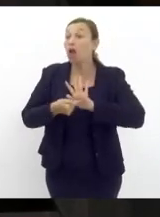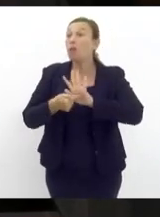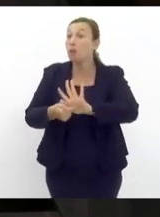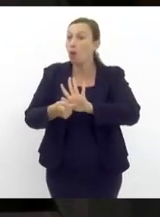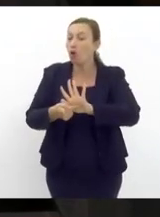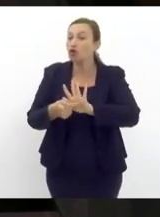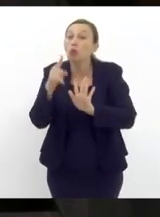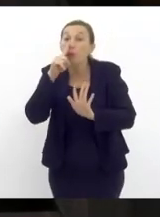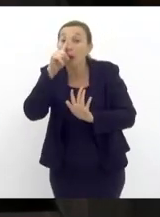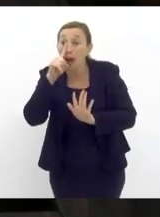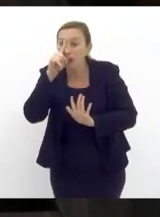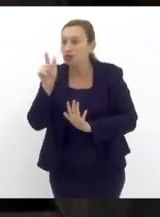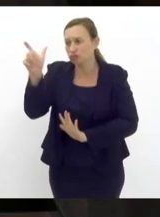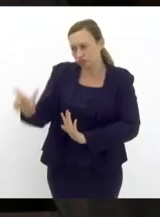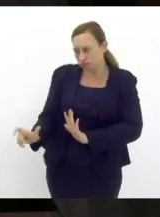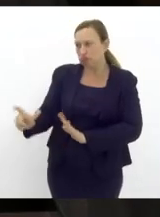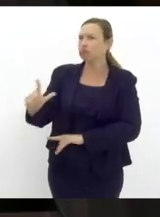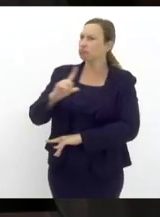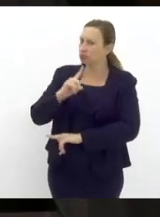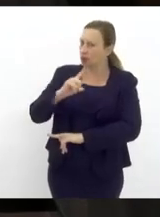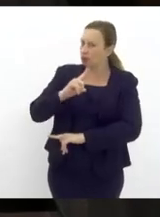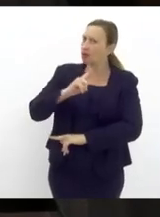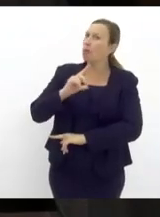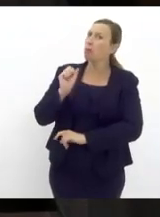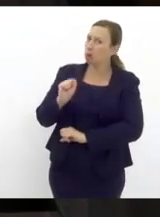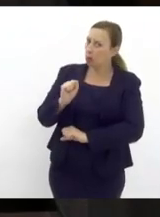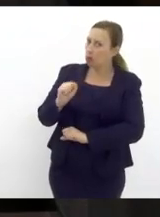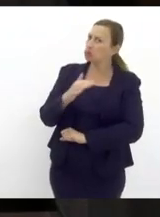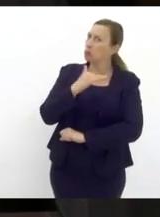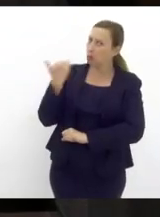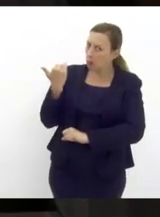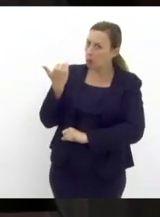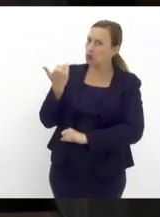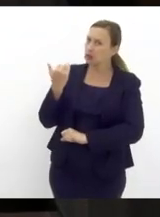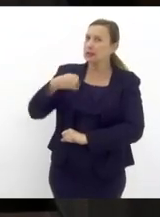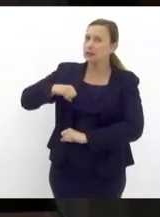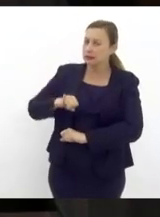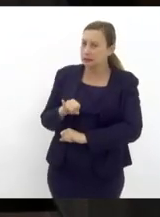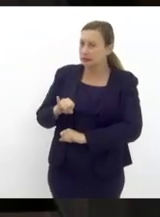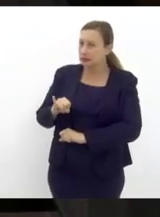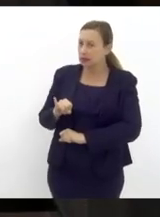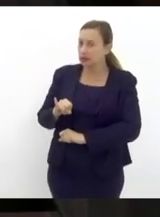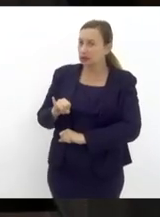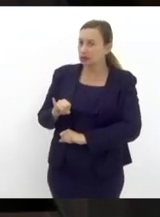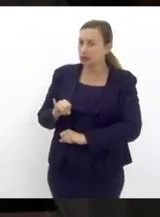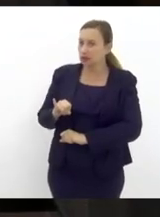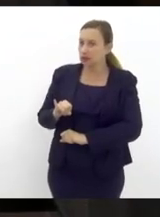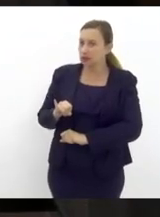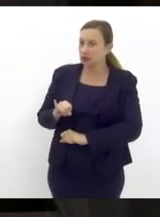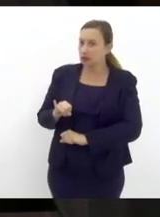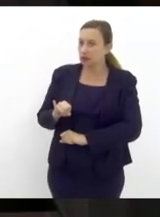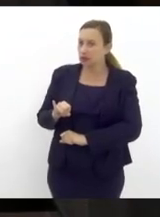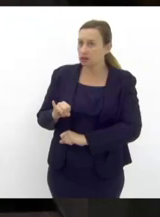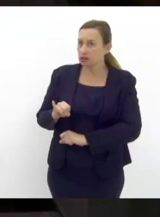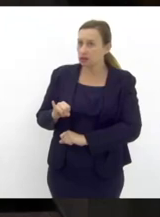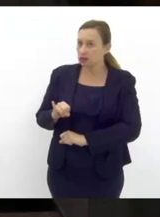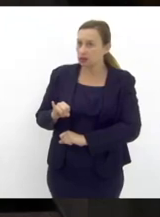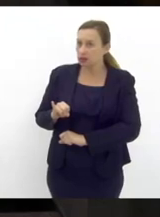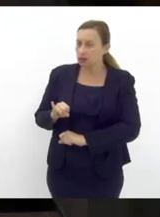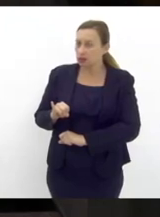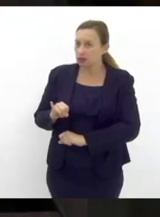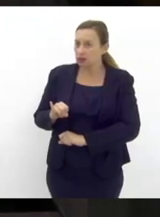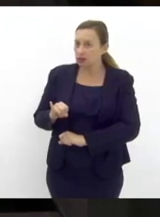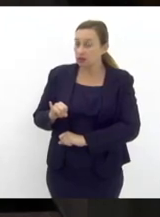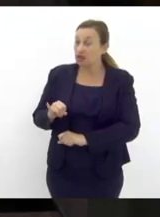o risco que esse pai de família correu e poderia ter vindo a óbito se tivesse feito tido uma uma perfuração